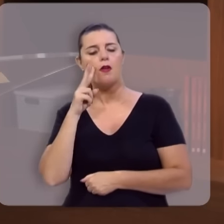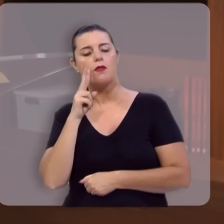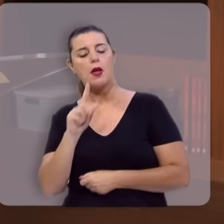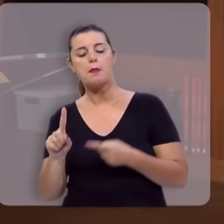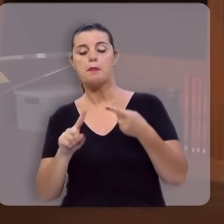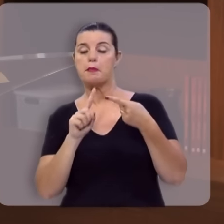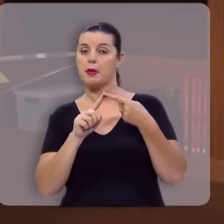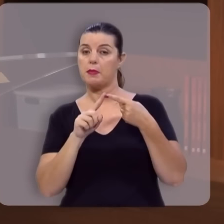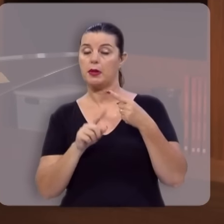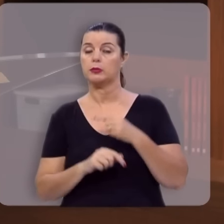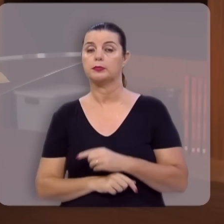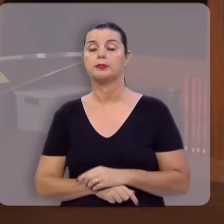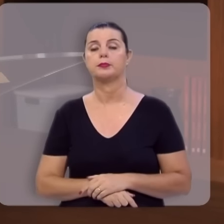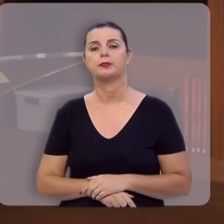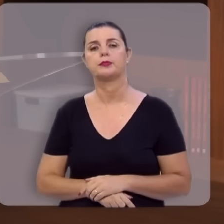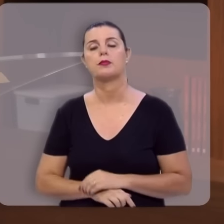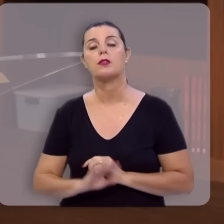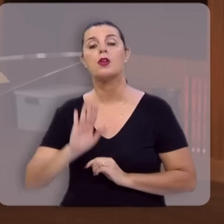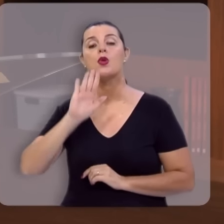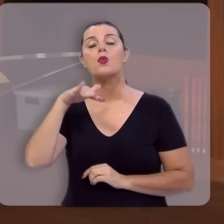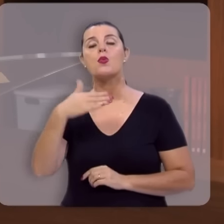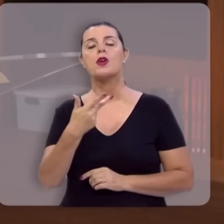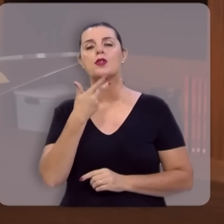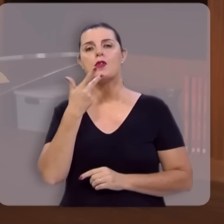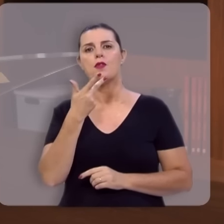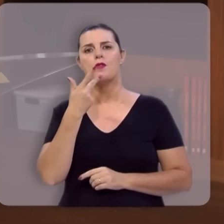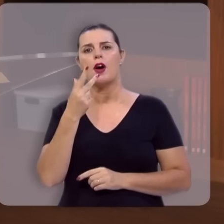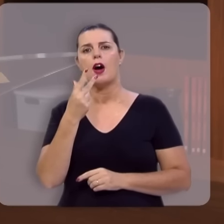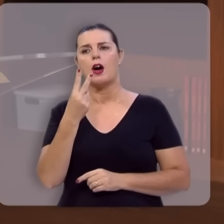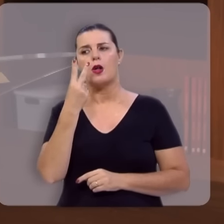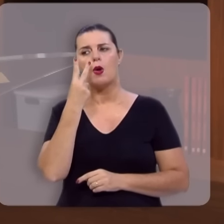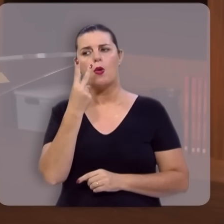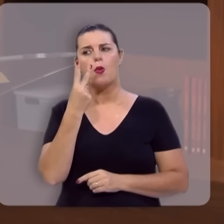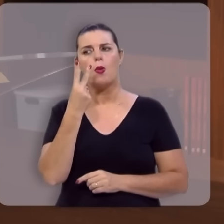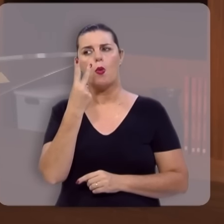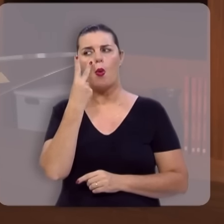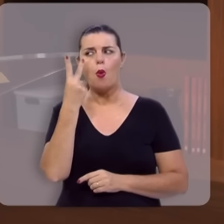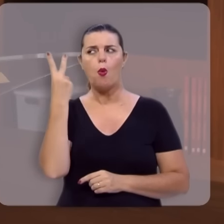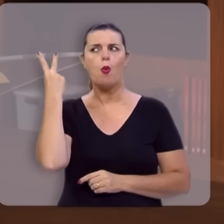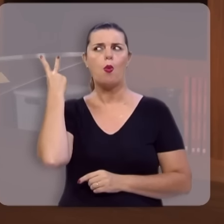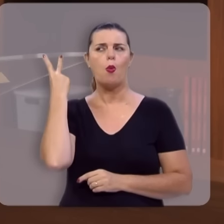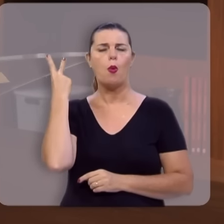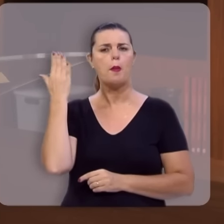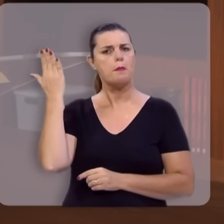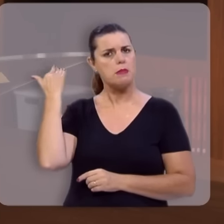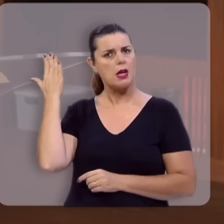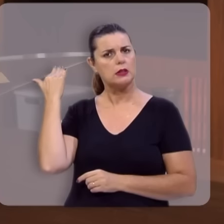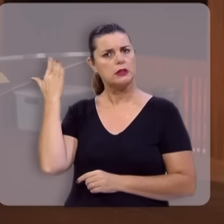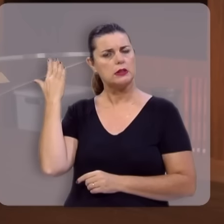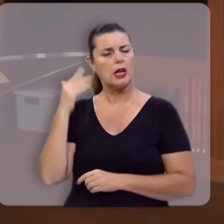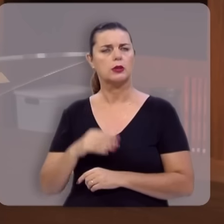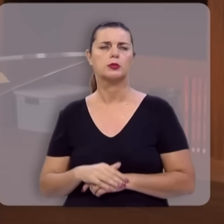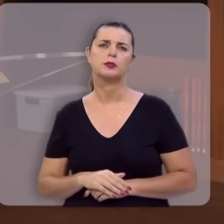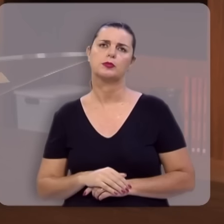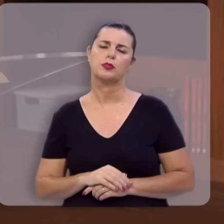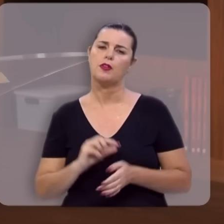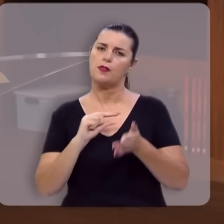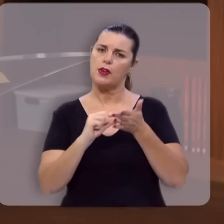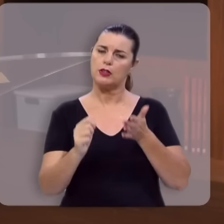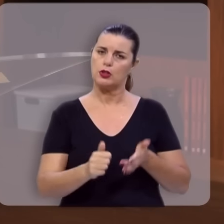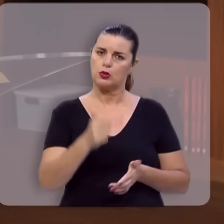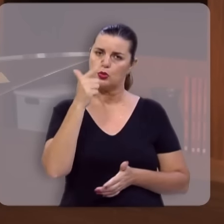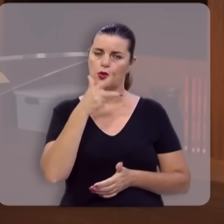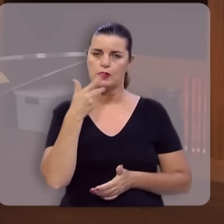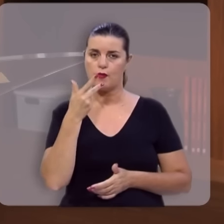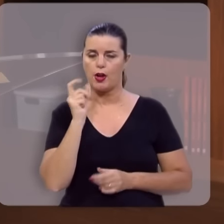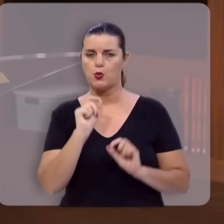Vejamos em primeiro lugar, quando ele trata, olhando pelas lentes do retrovisor, acerca do passado. No verso 12